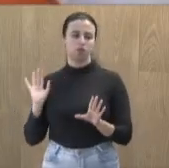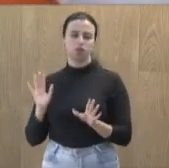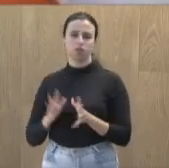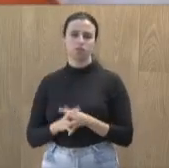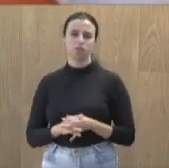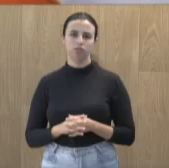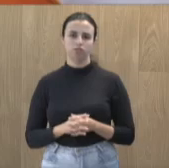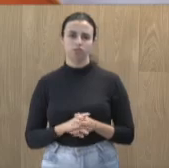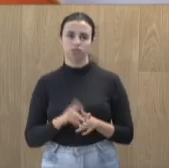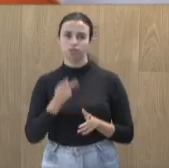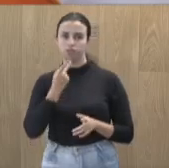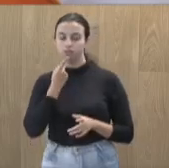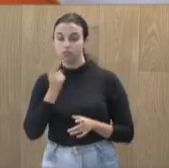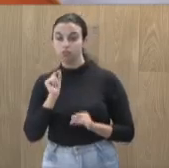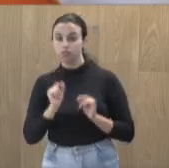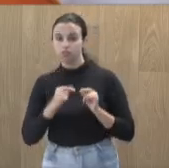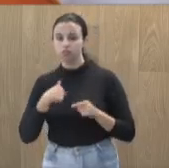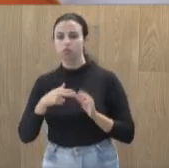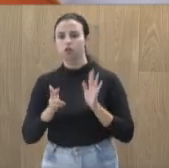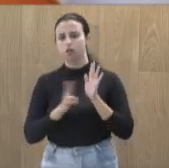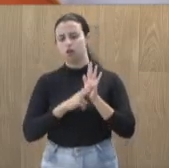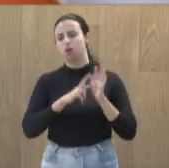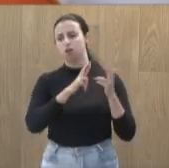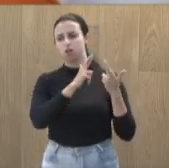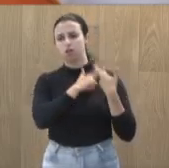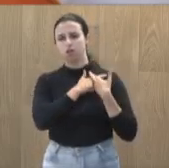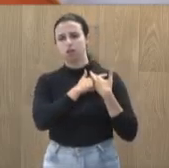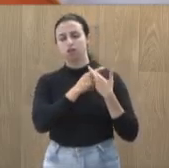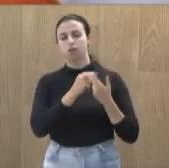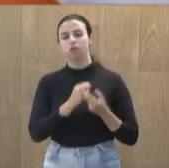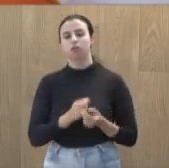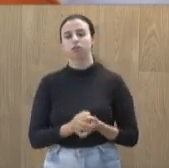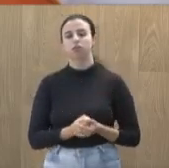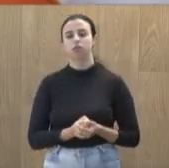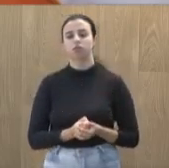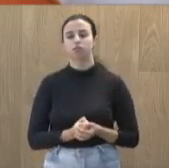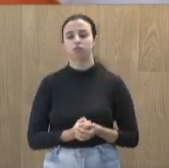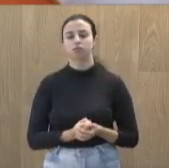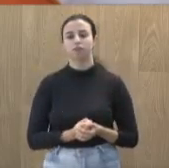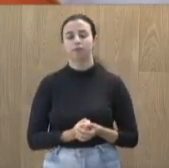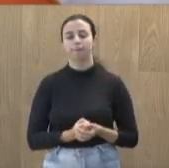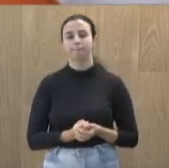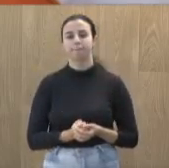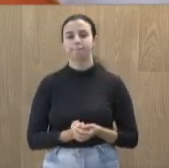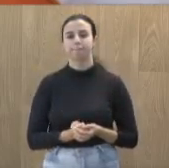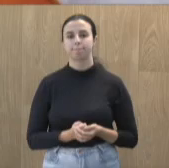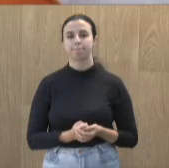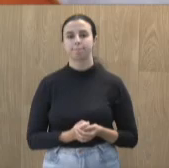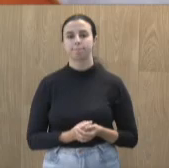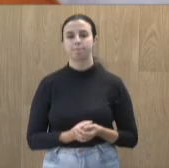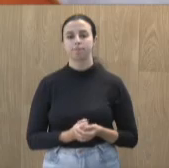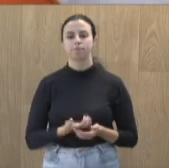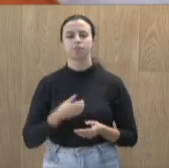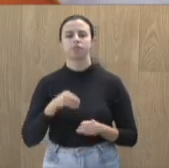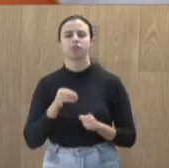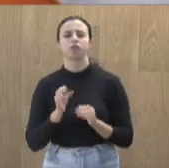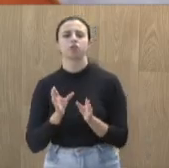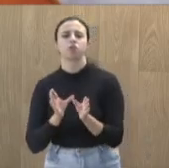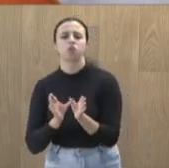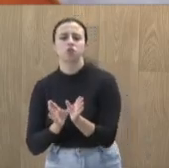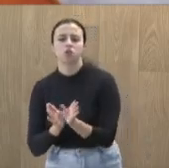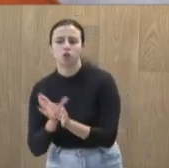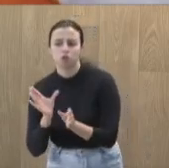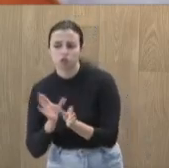aquilo que eu falo, eu assumo a responsabilidade. Eu queria aqui encaminhar uma orientação ao vereador